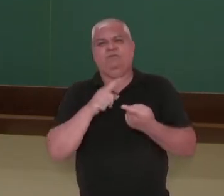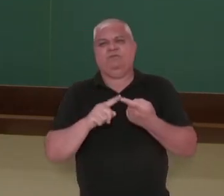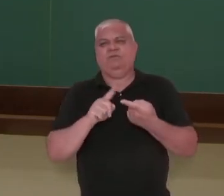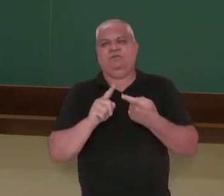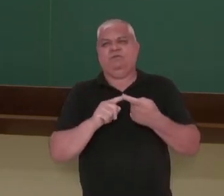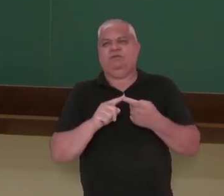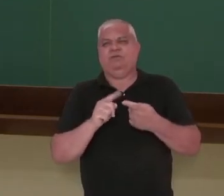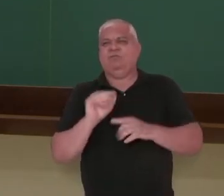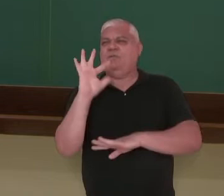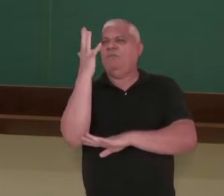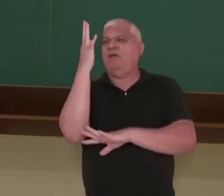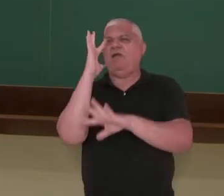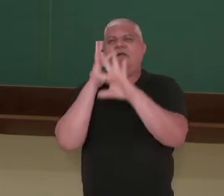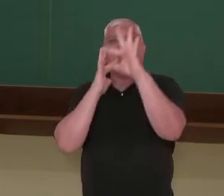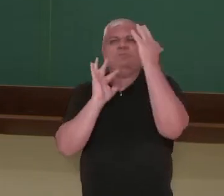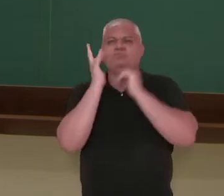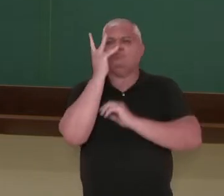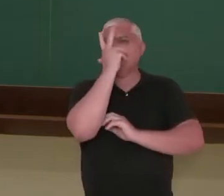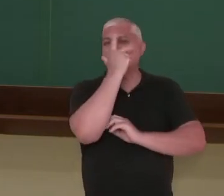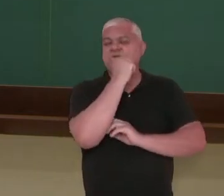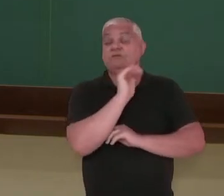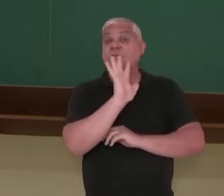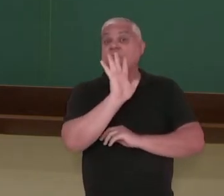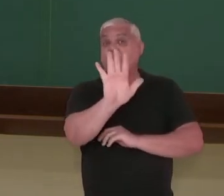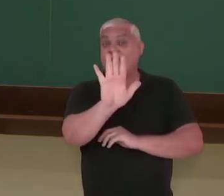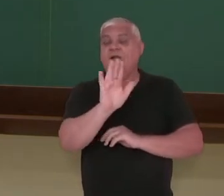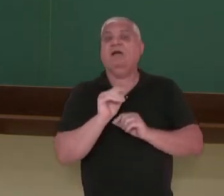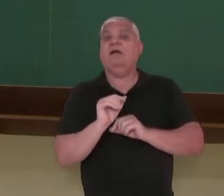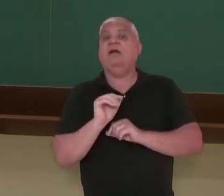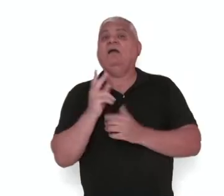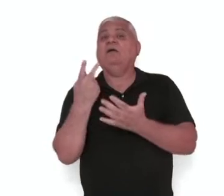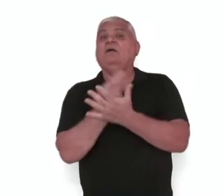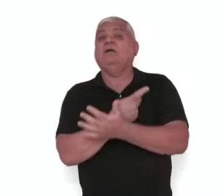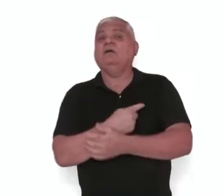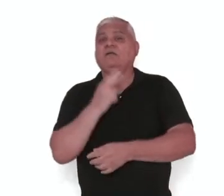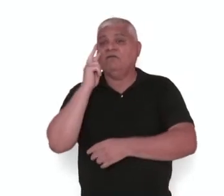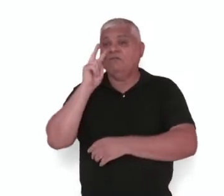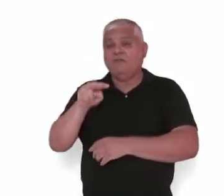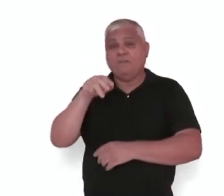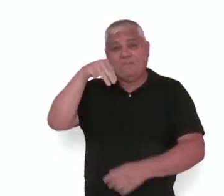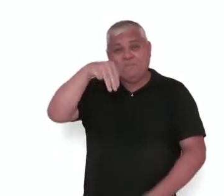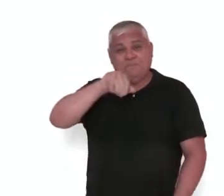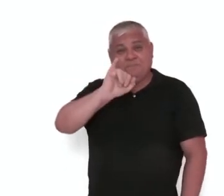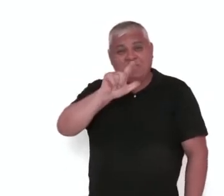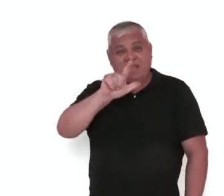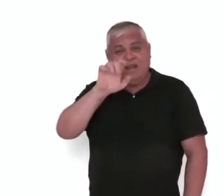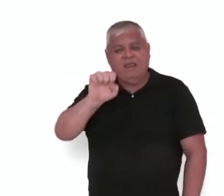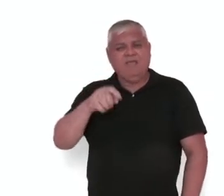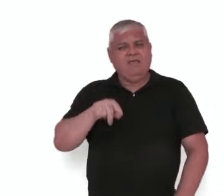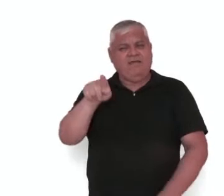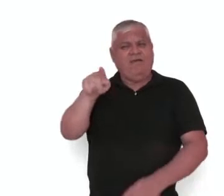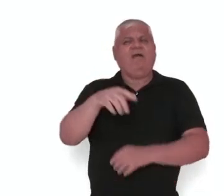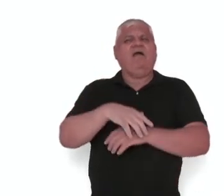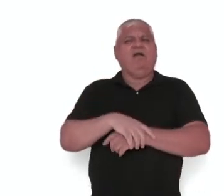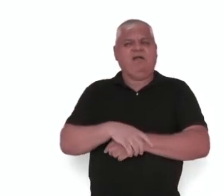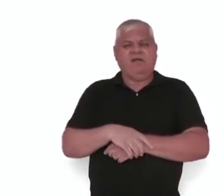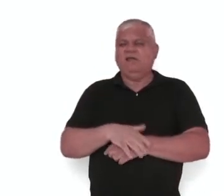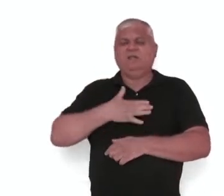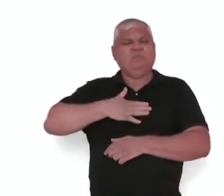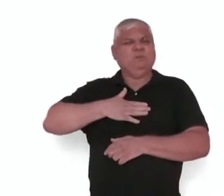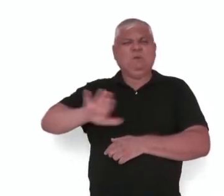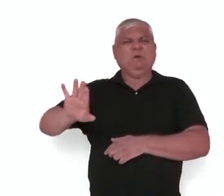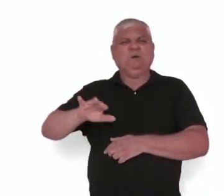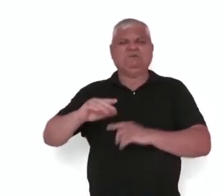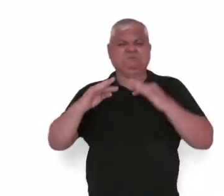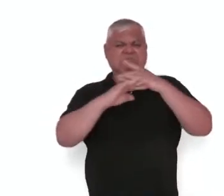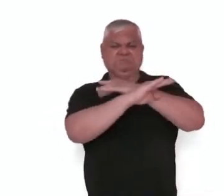bem, paisagem linda. Só que o que acontece? Nós temos a figura de Millet. A figura de Millet, ele era um homem que não gostava da cidade grande, ele se